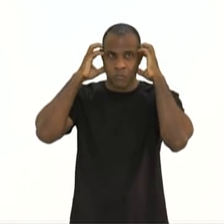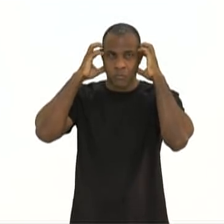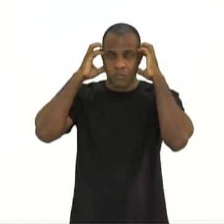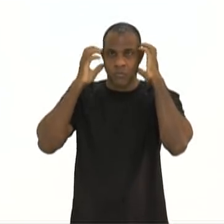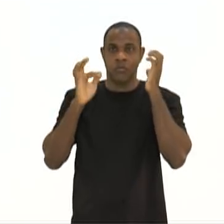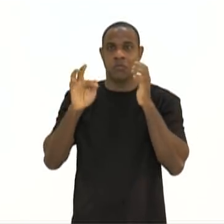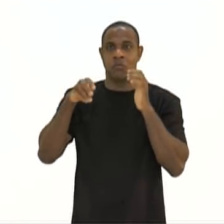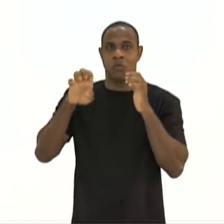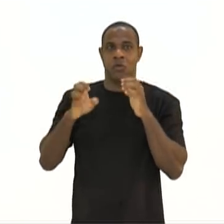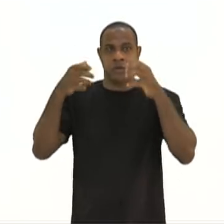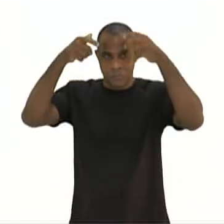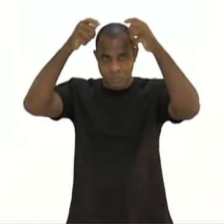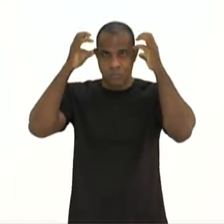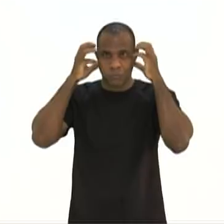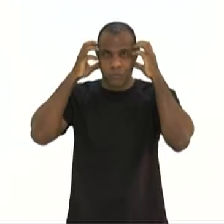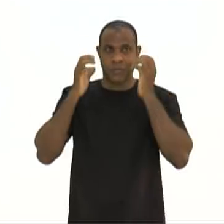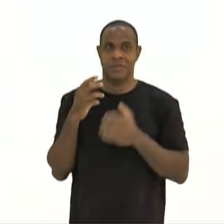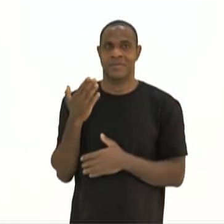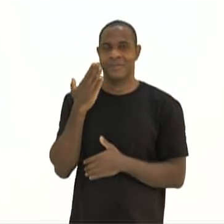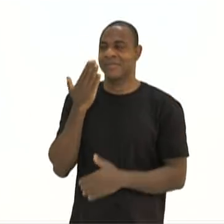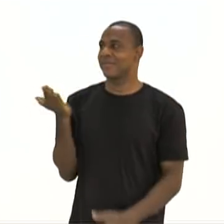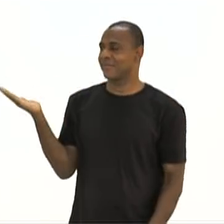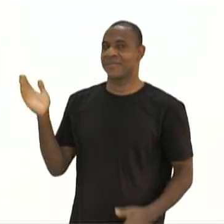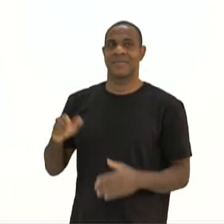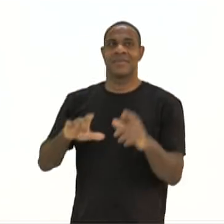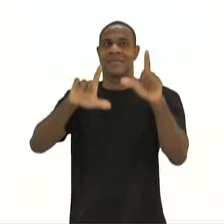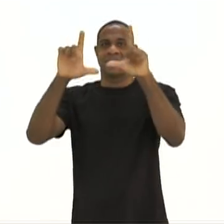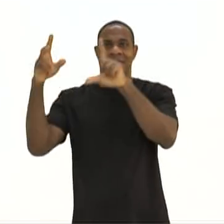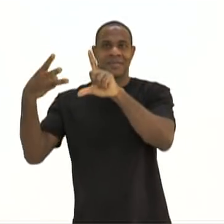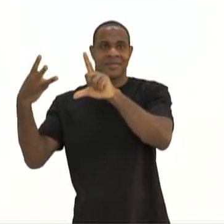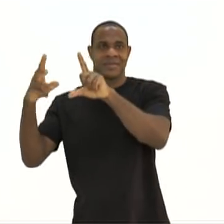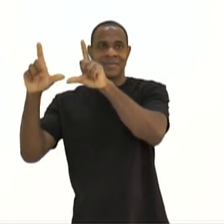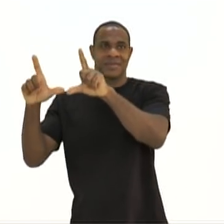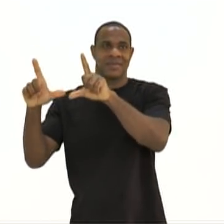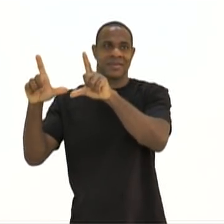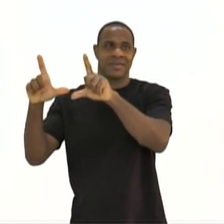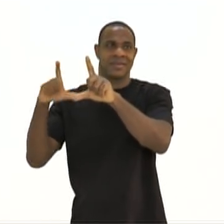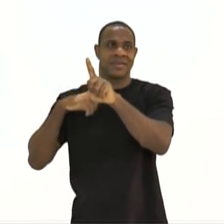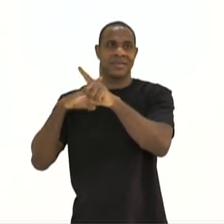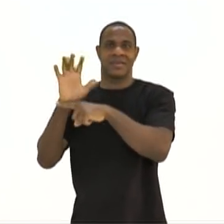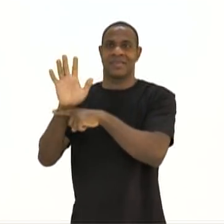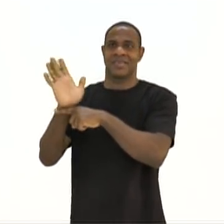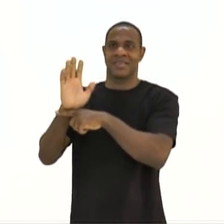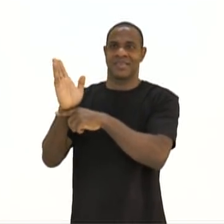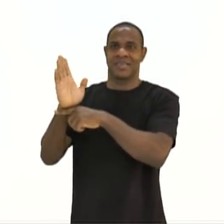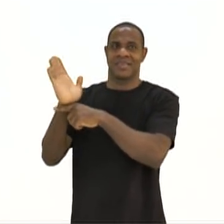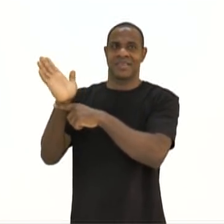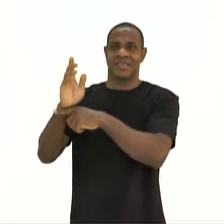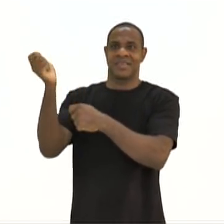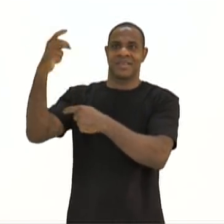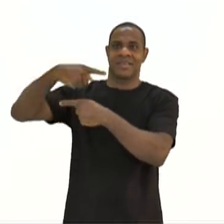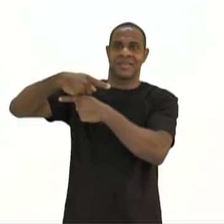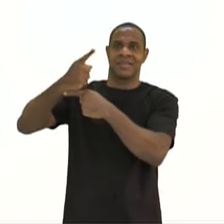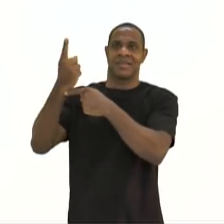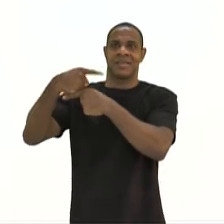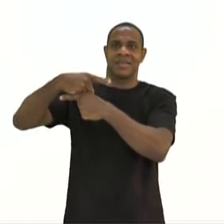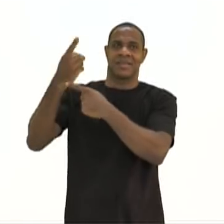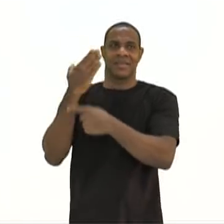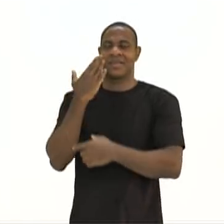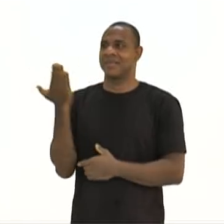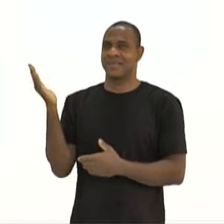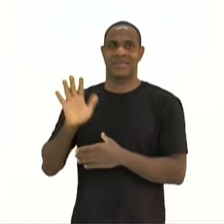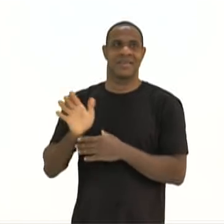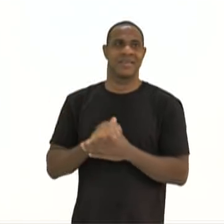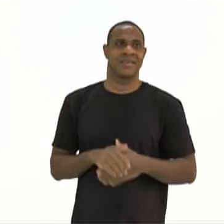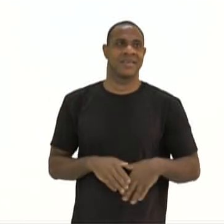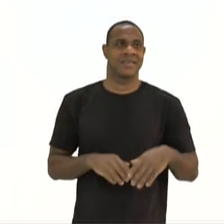um fone de ouvido. O que será que está representando isso? Na terceira, aquele claquete de cinema. Aqui eu tenho a